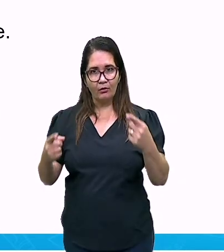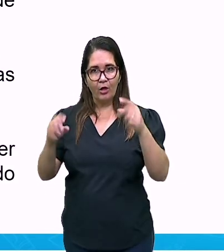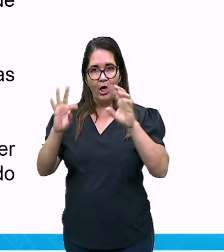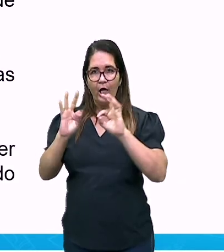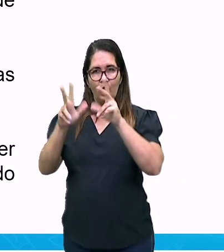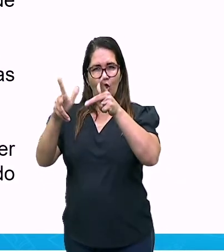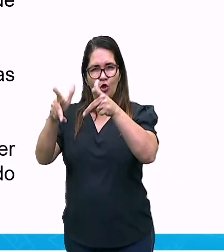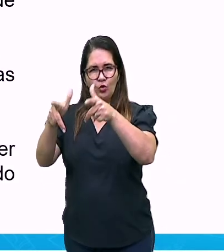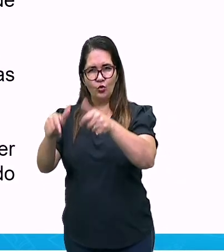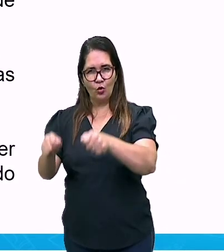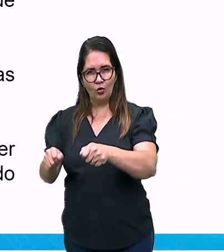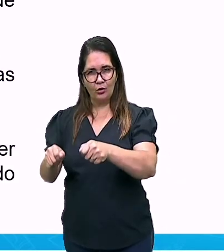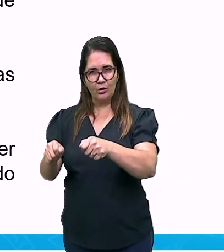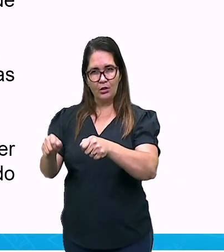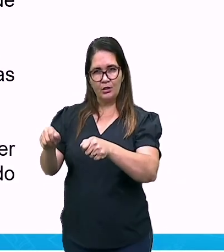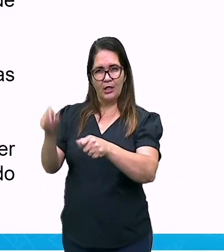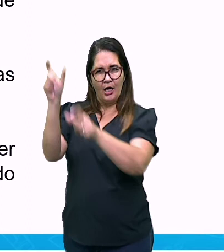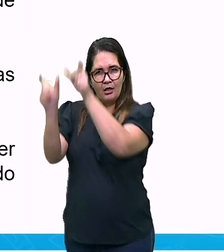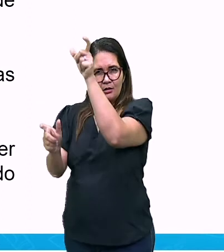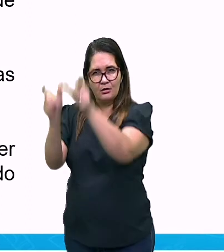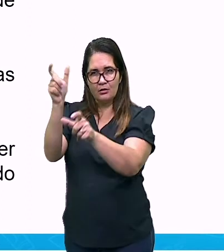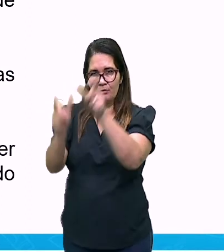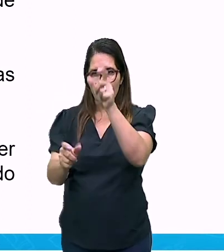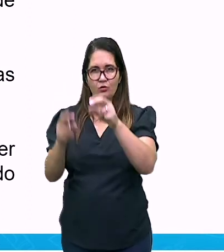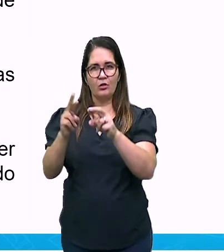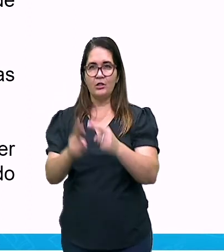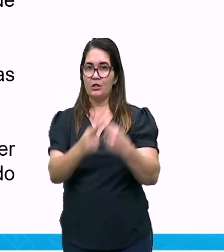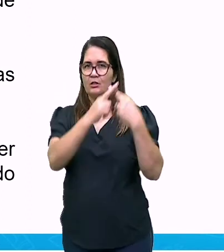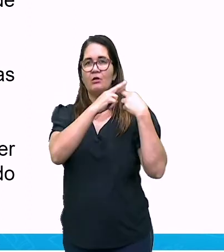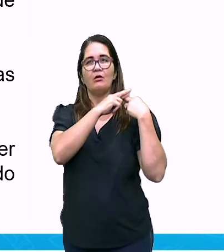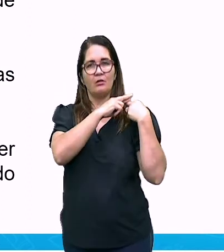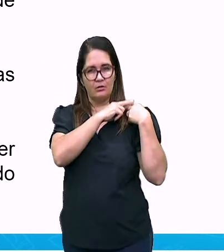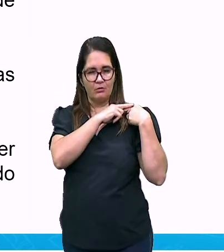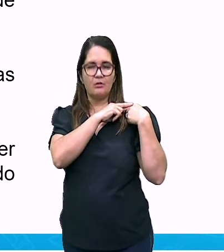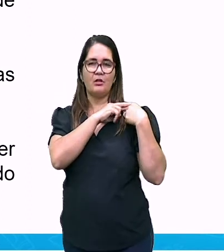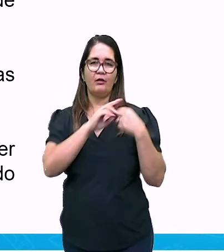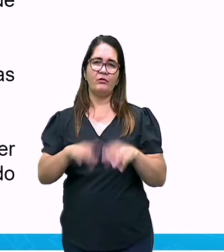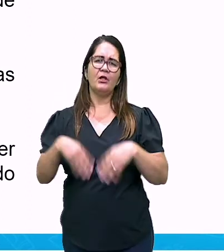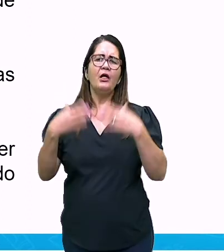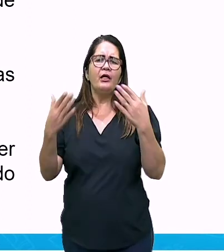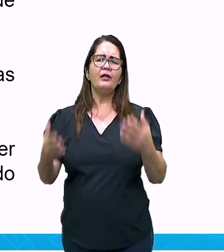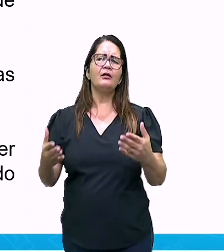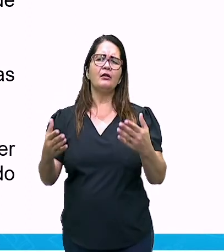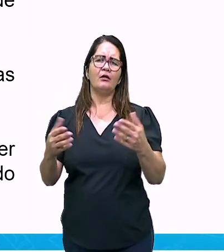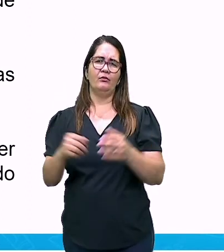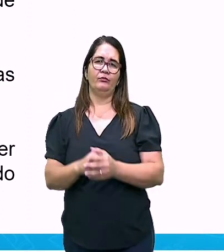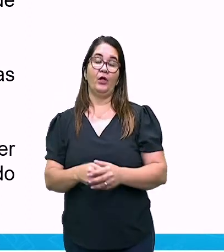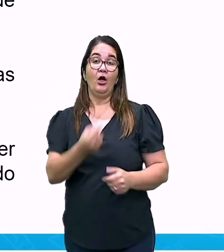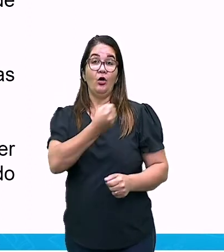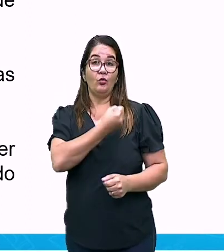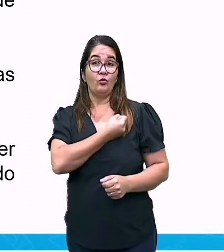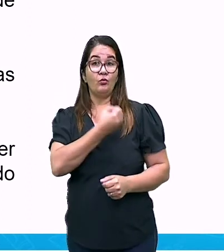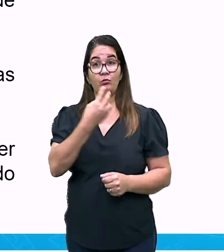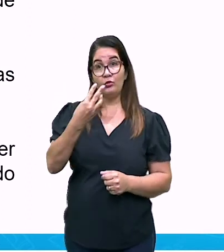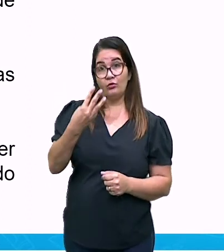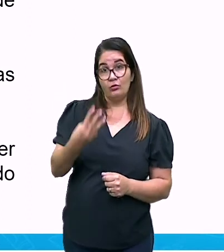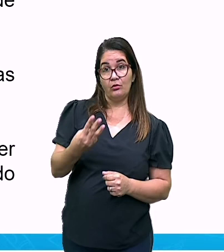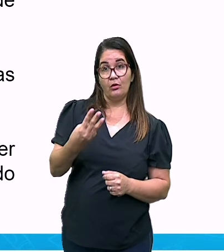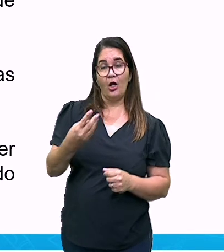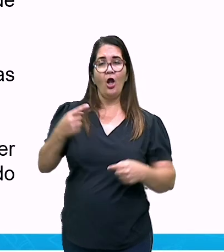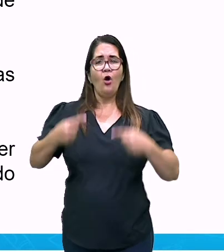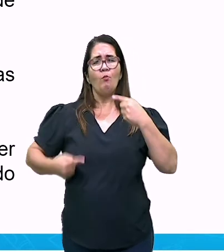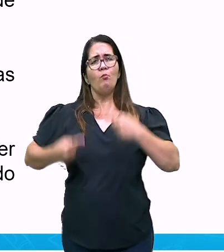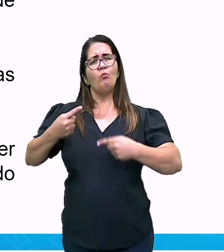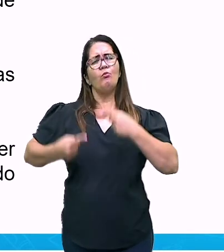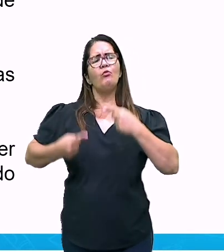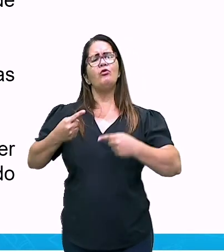todos. Questão 3. O que é política e como podemos participar diretamente